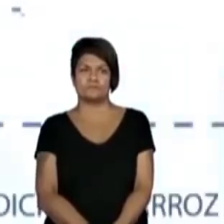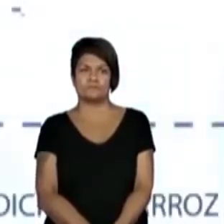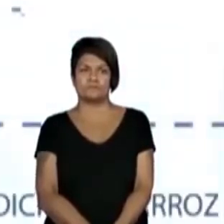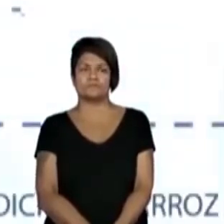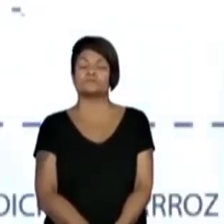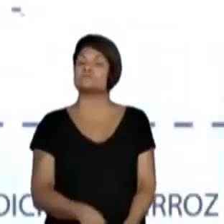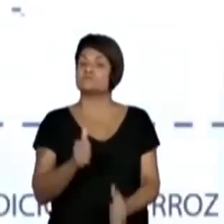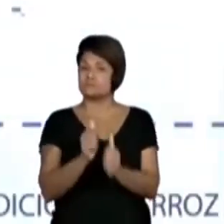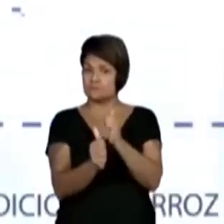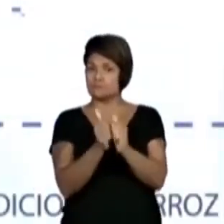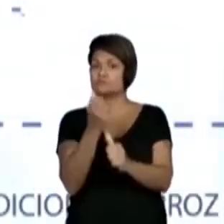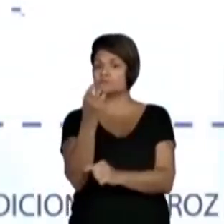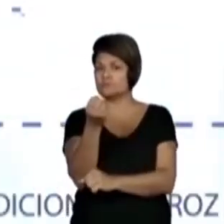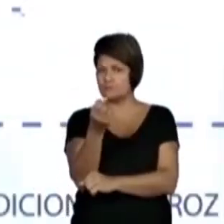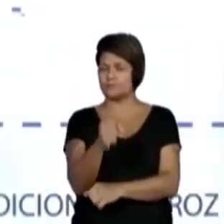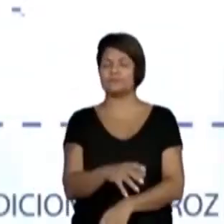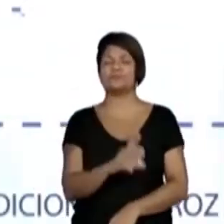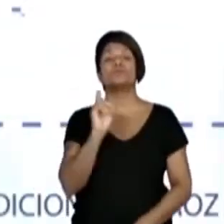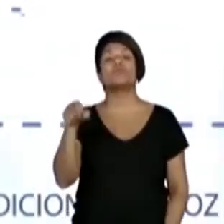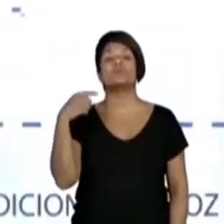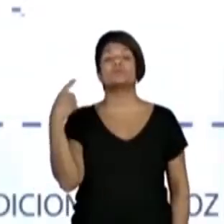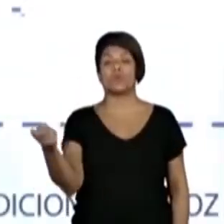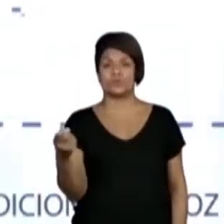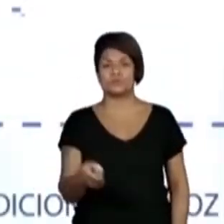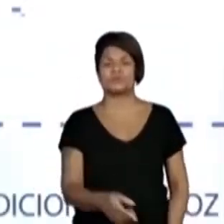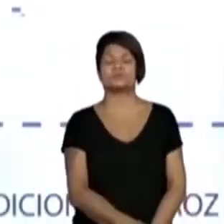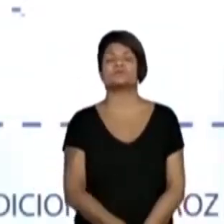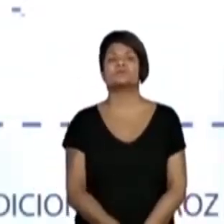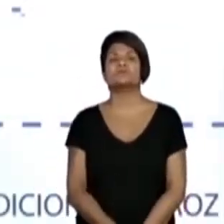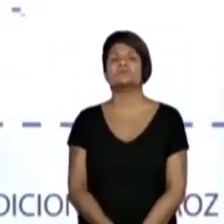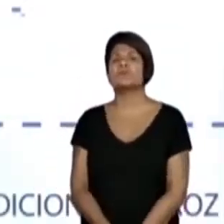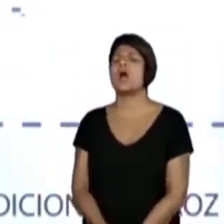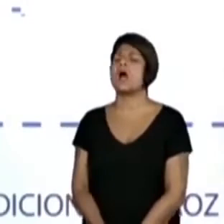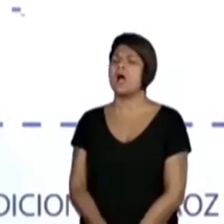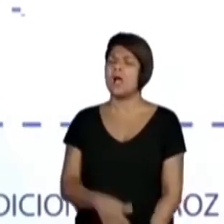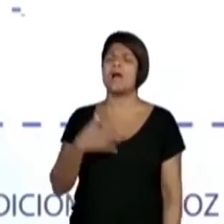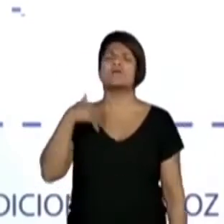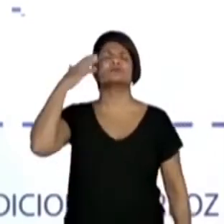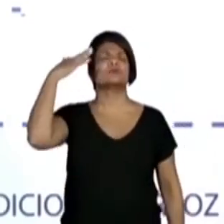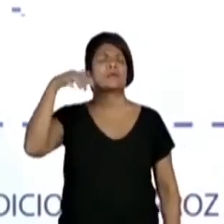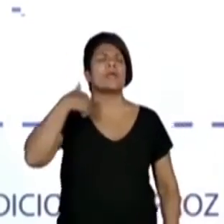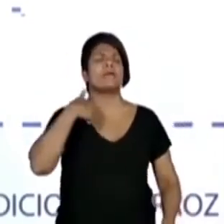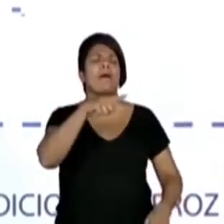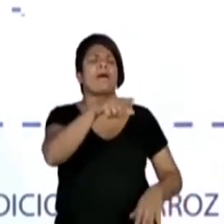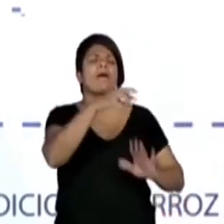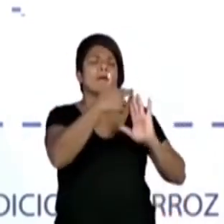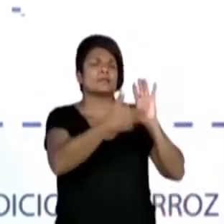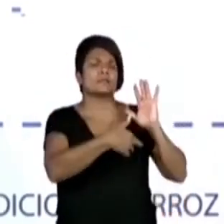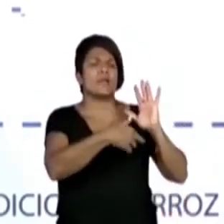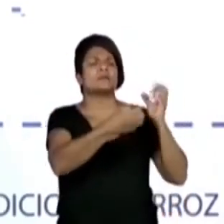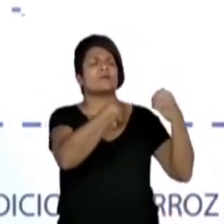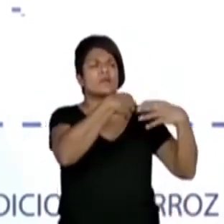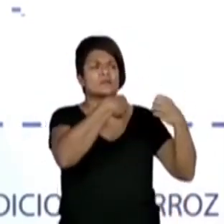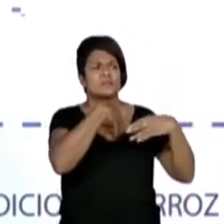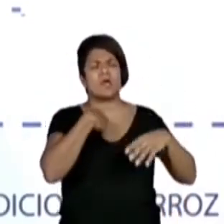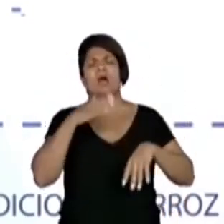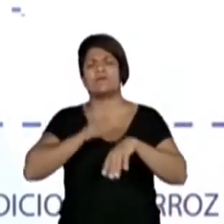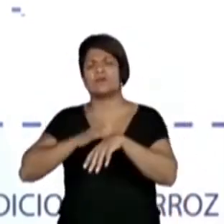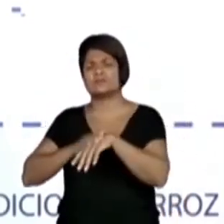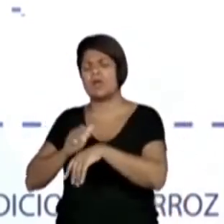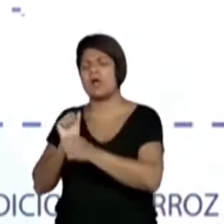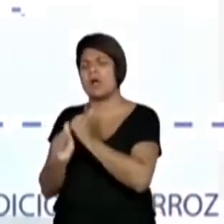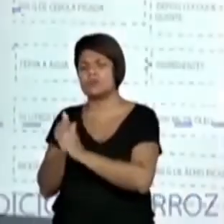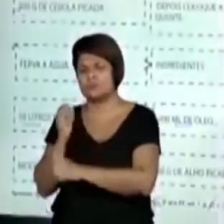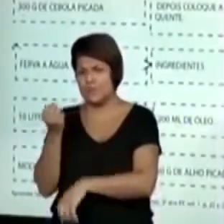arroz branco. Depois de saber que essa receita vai nos ensinar a fazer arroz branco, o